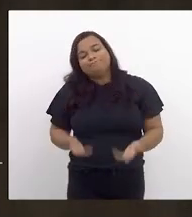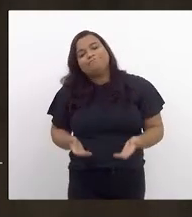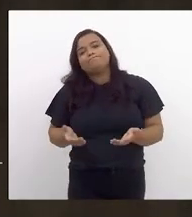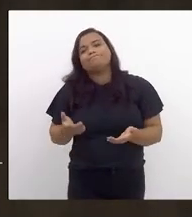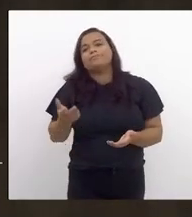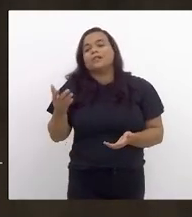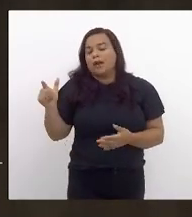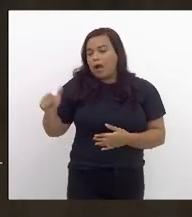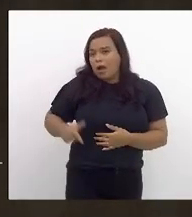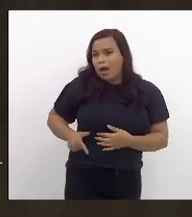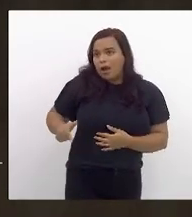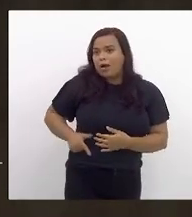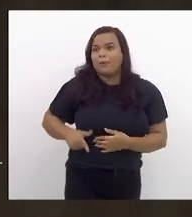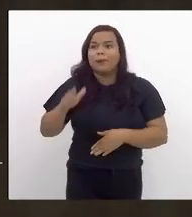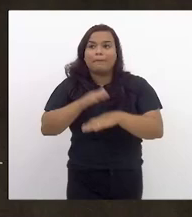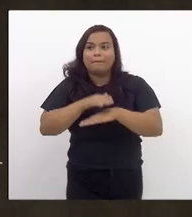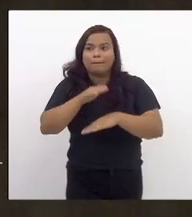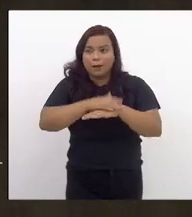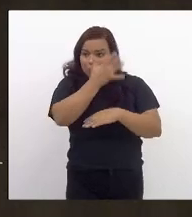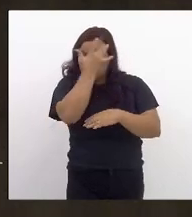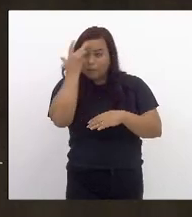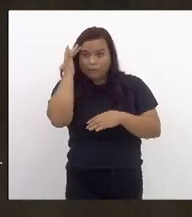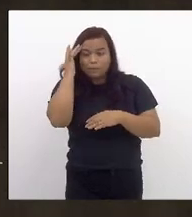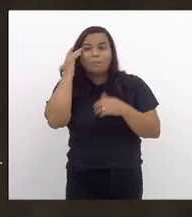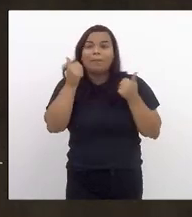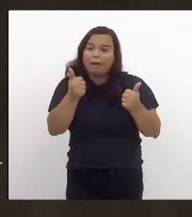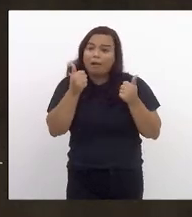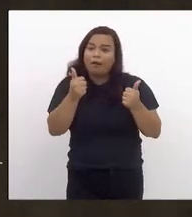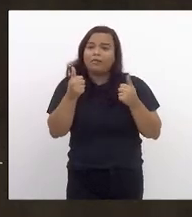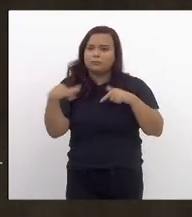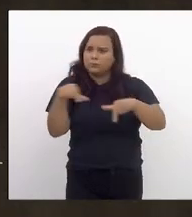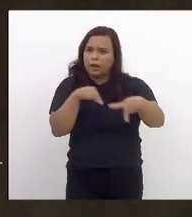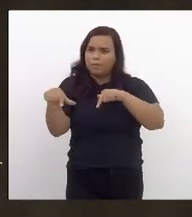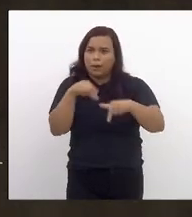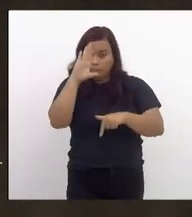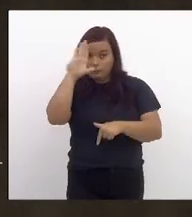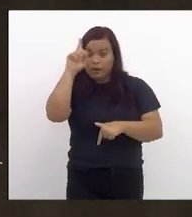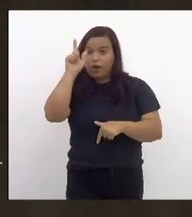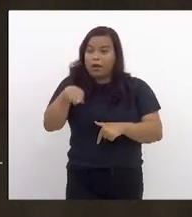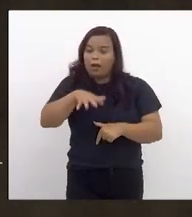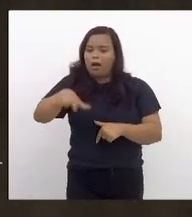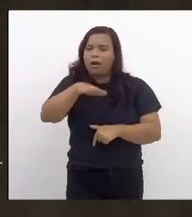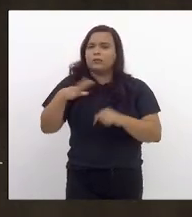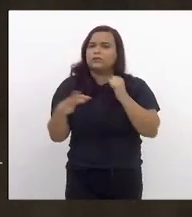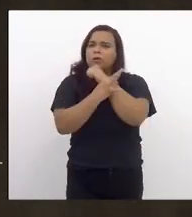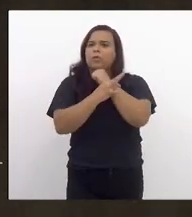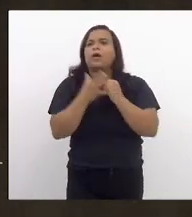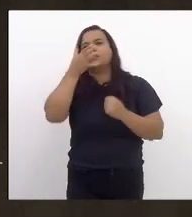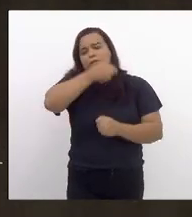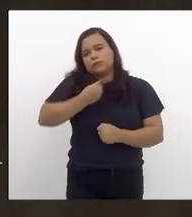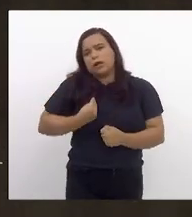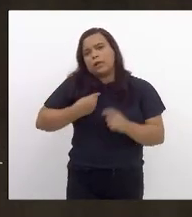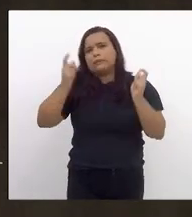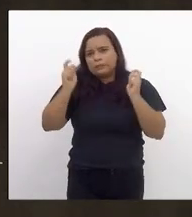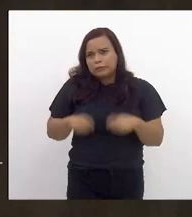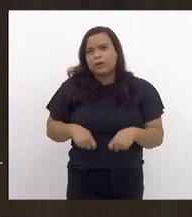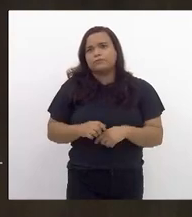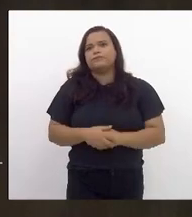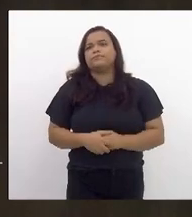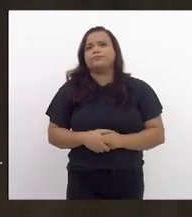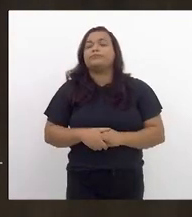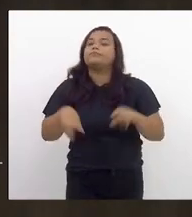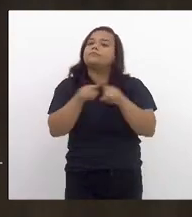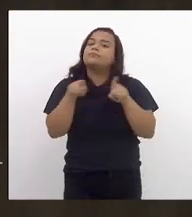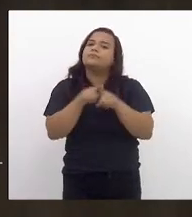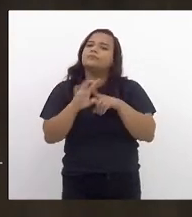armas nas mãos de cidadãos de bem, principalmente na mão de agentes de segurança, salvam vidas. Além disso, presidente, para